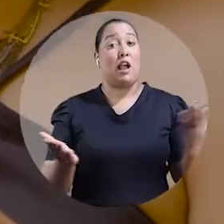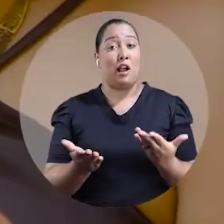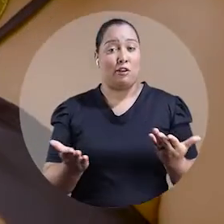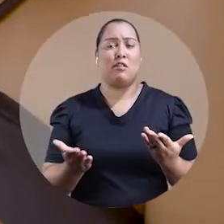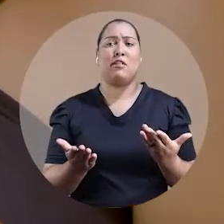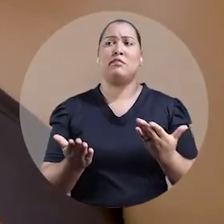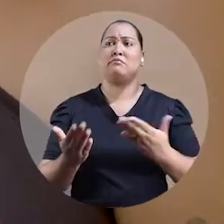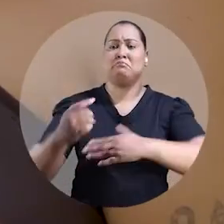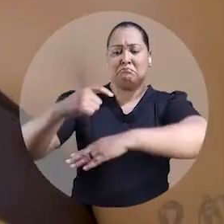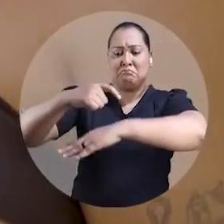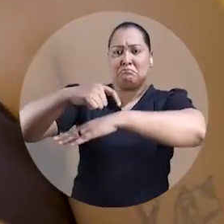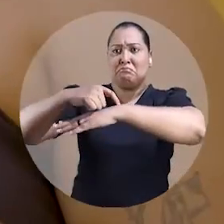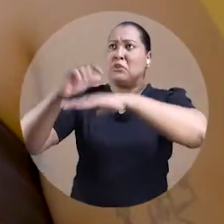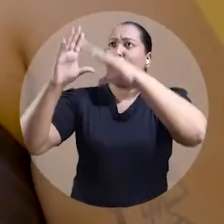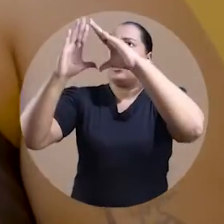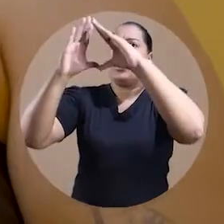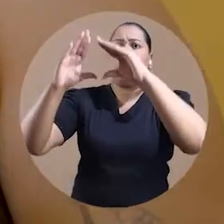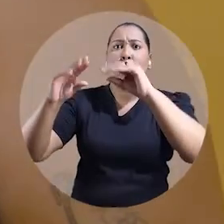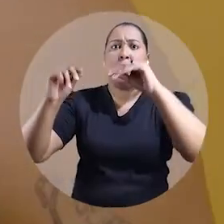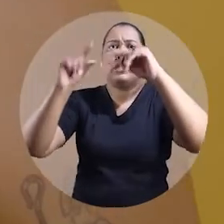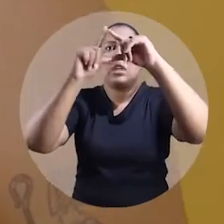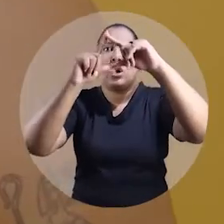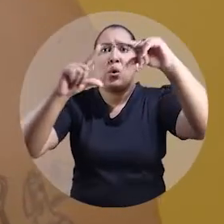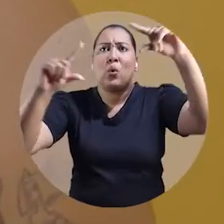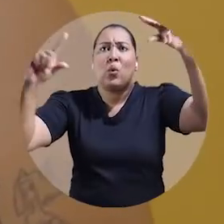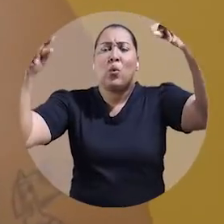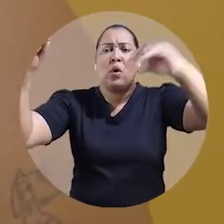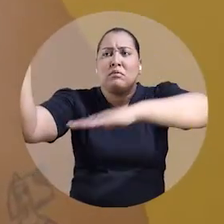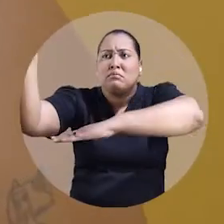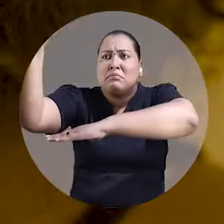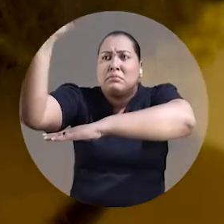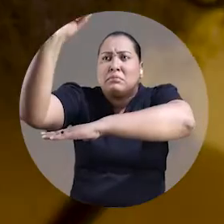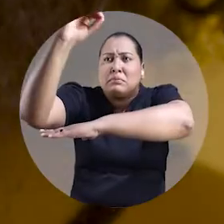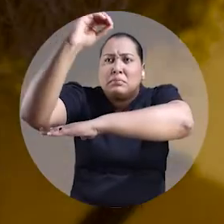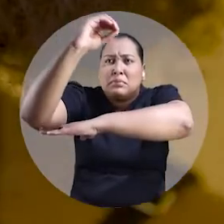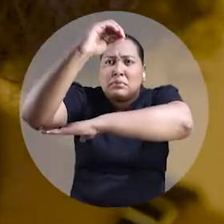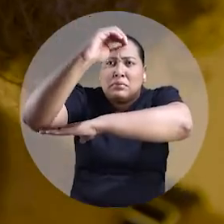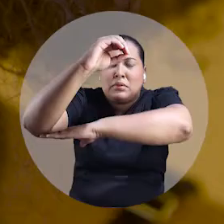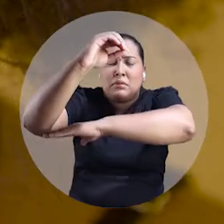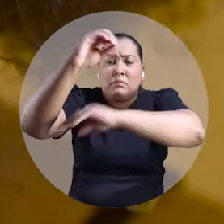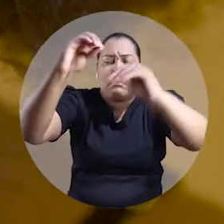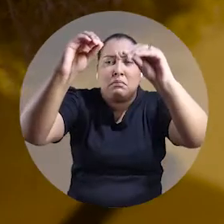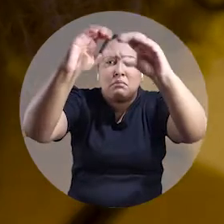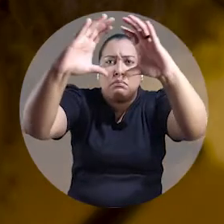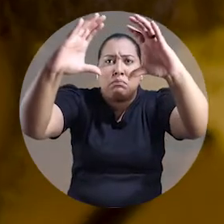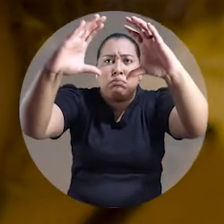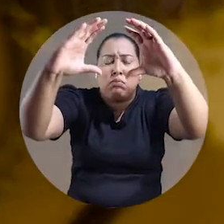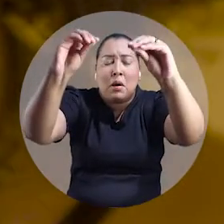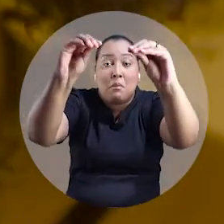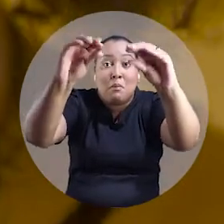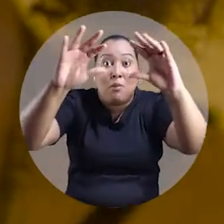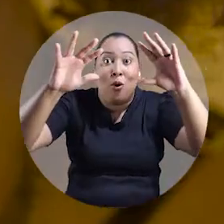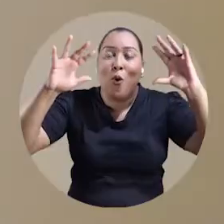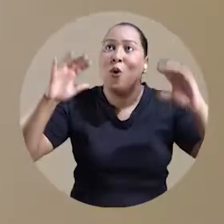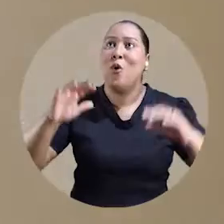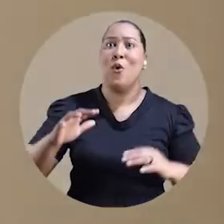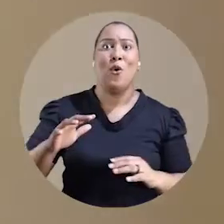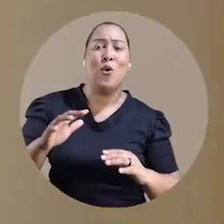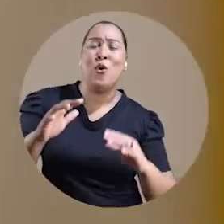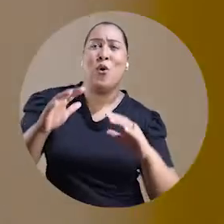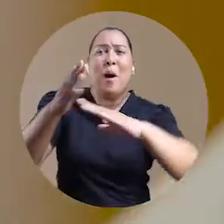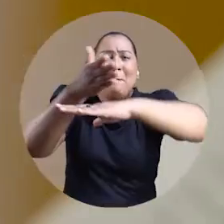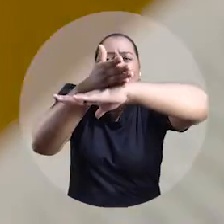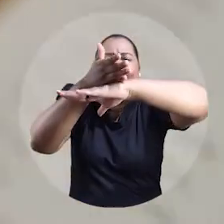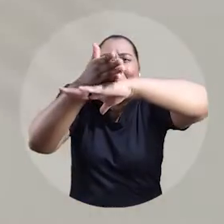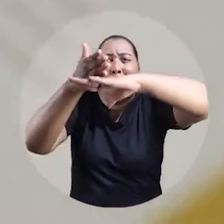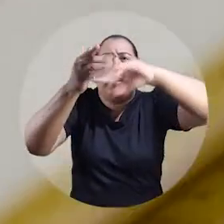começa a noite. Já por aí, a lua acesa, a renascer, veio com tudo. Veio pra valer, de